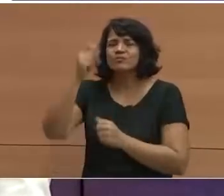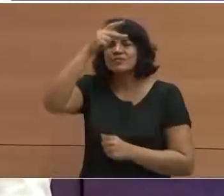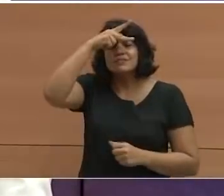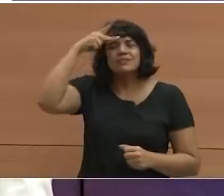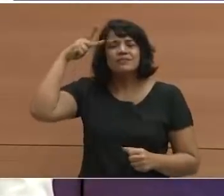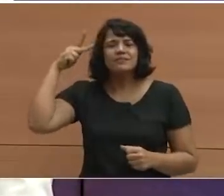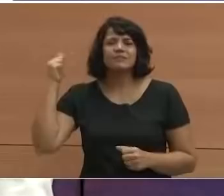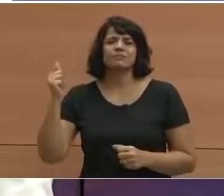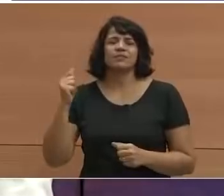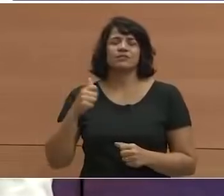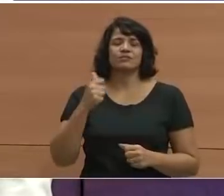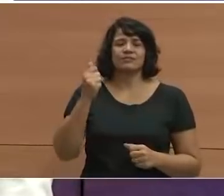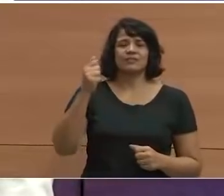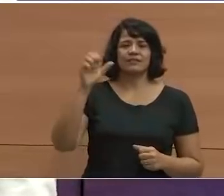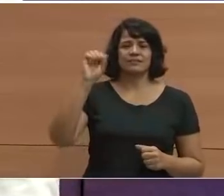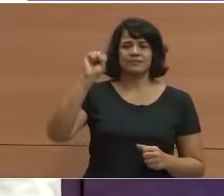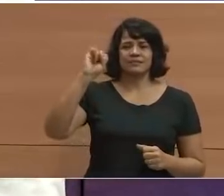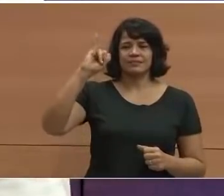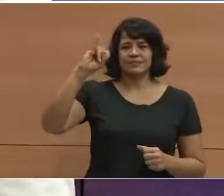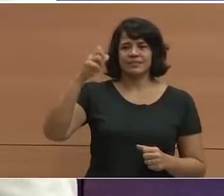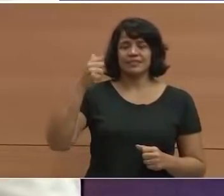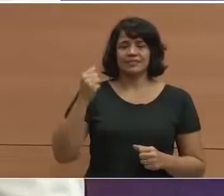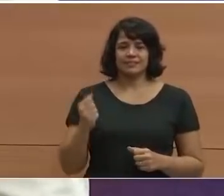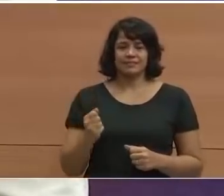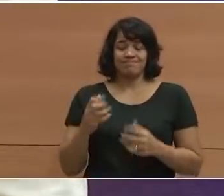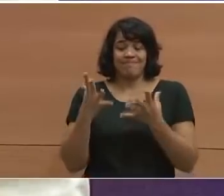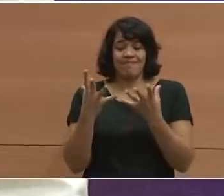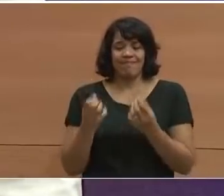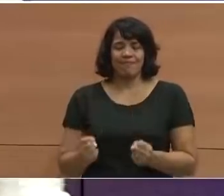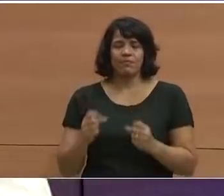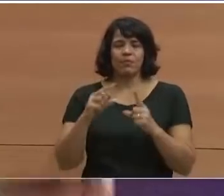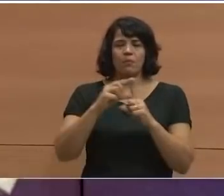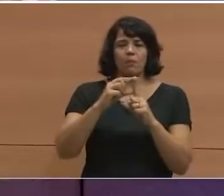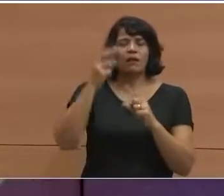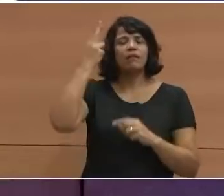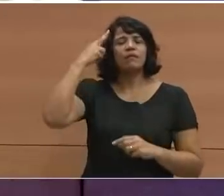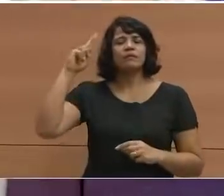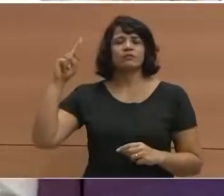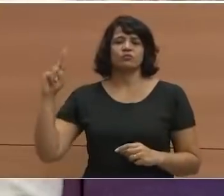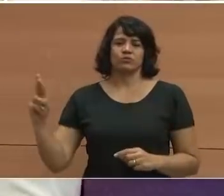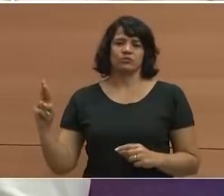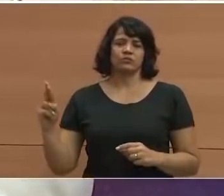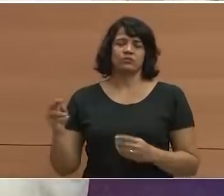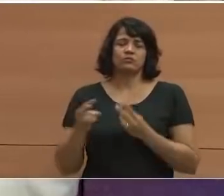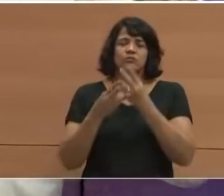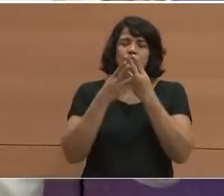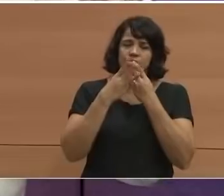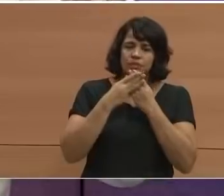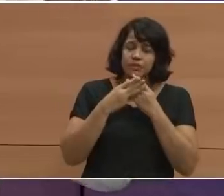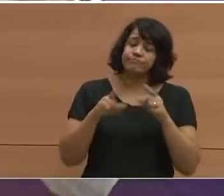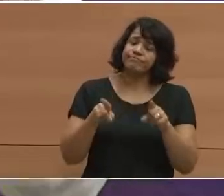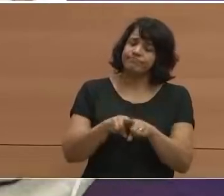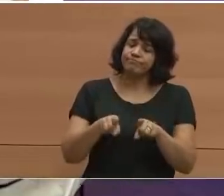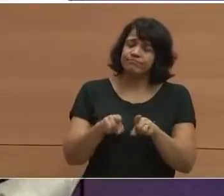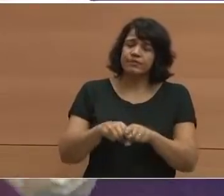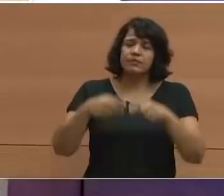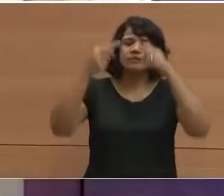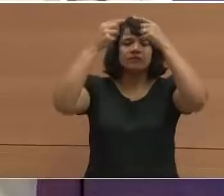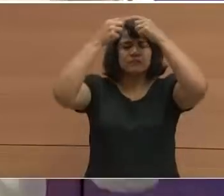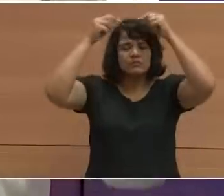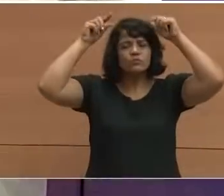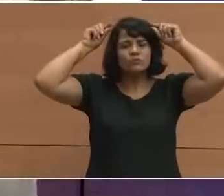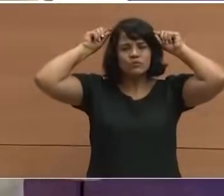a palavra do Senhor, tanto judeus como gregos. Então, o motivo dele falar a palavra do